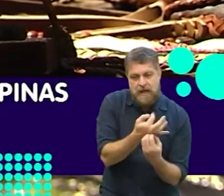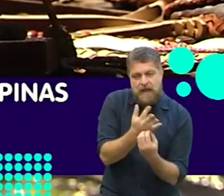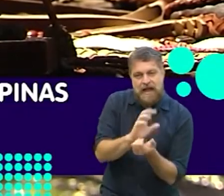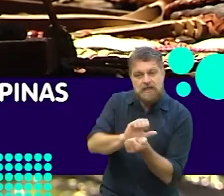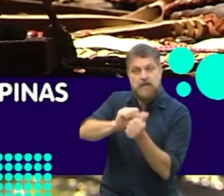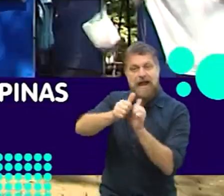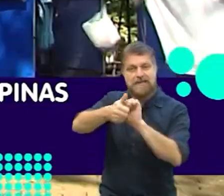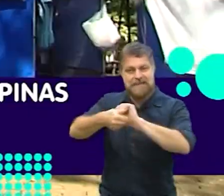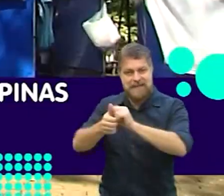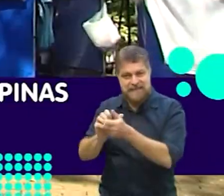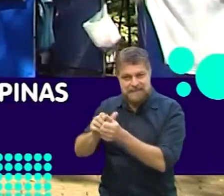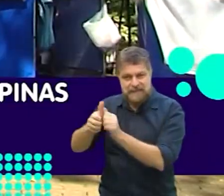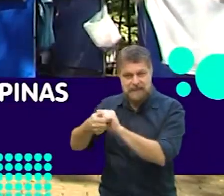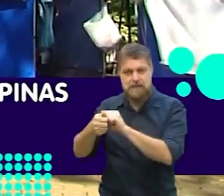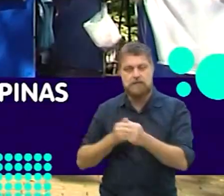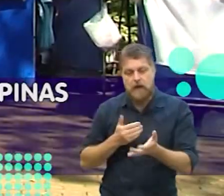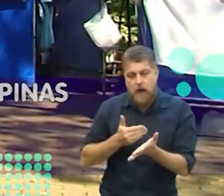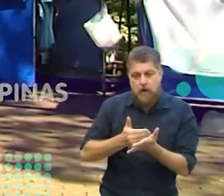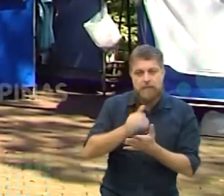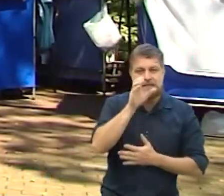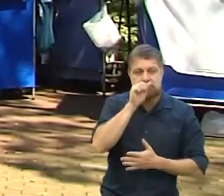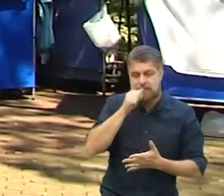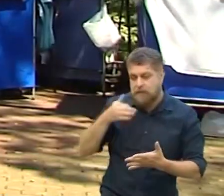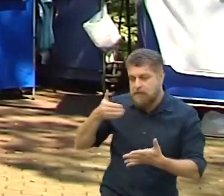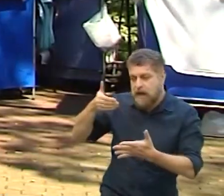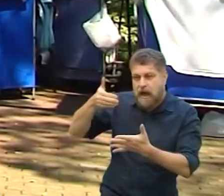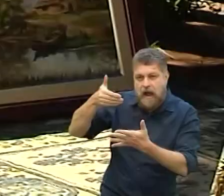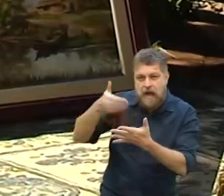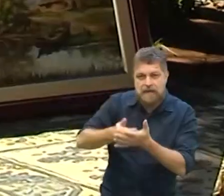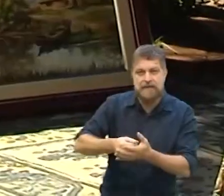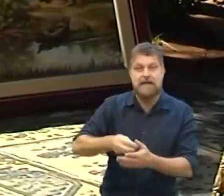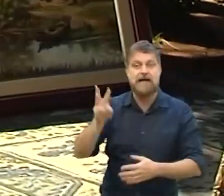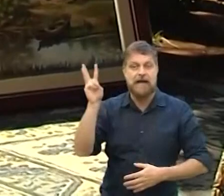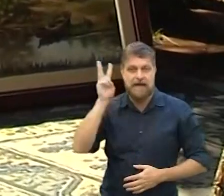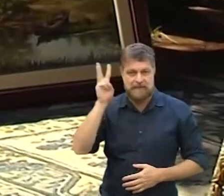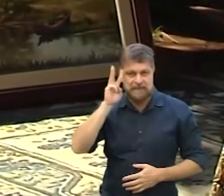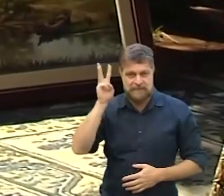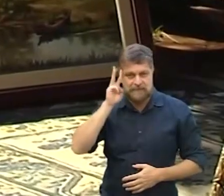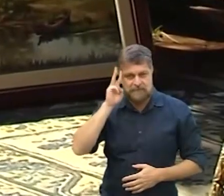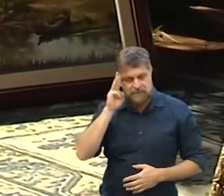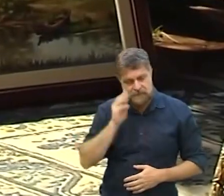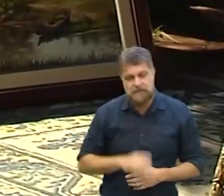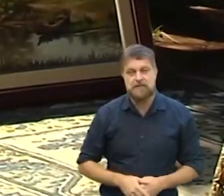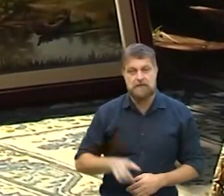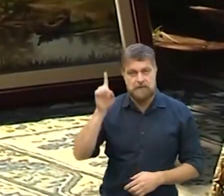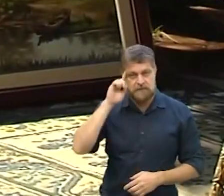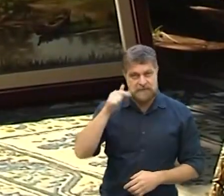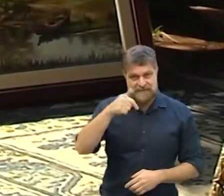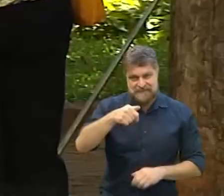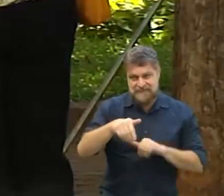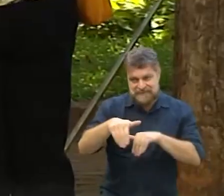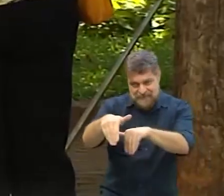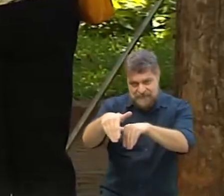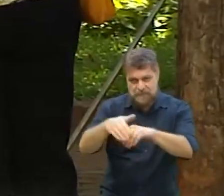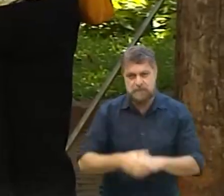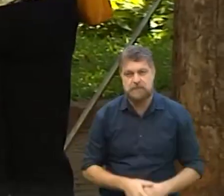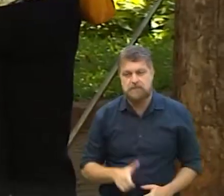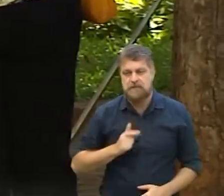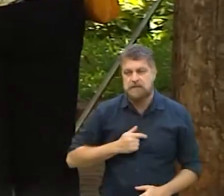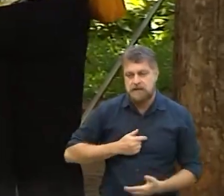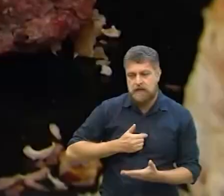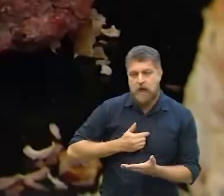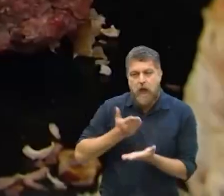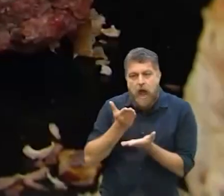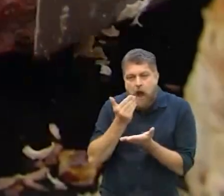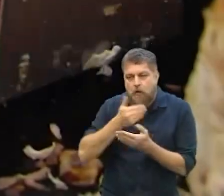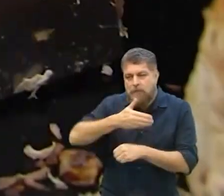de Artes e Artesanatos. Vai começar no sábado e vai até a terça-feira do feriado do Dia da Independência. Vai